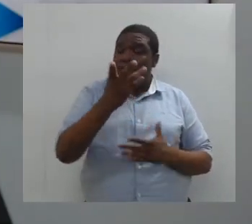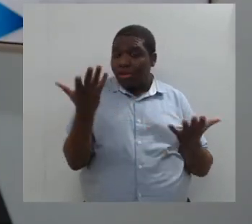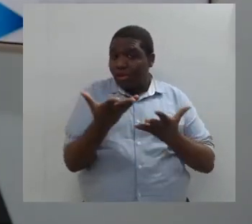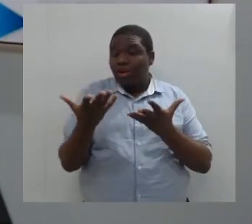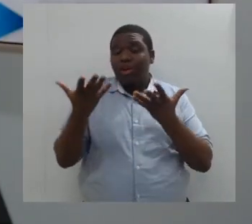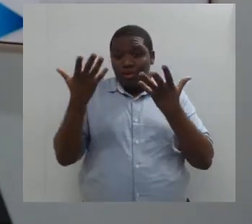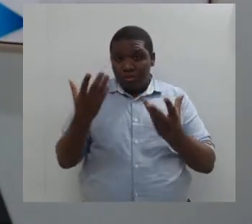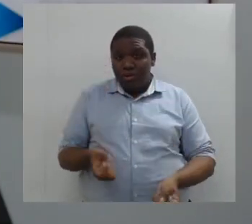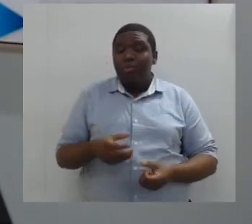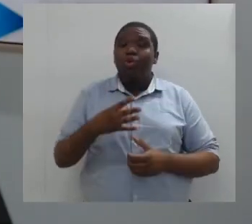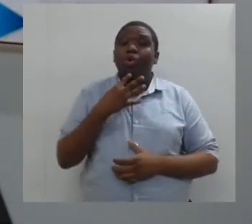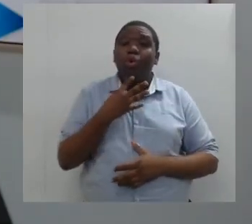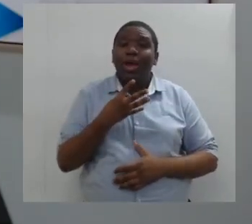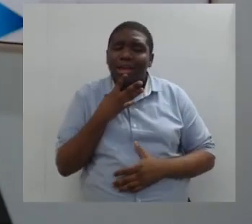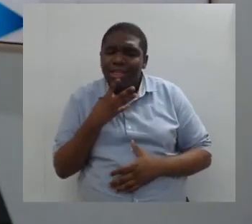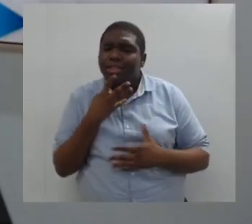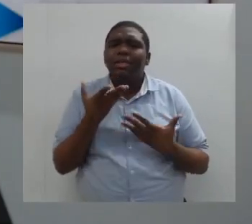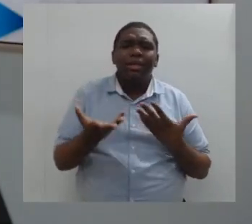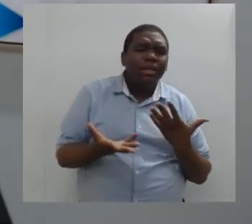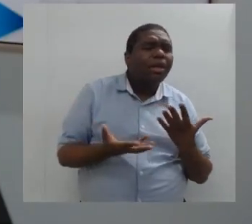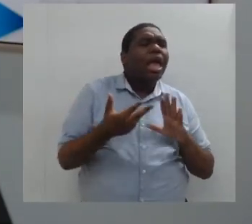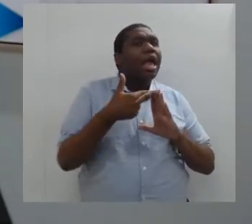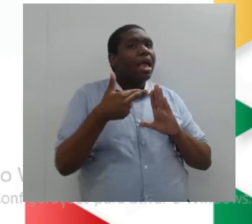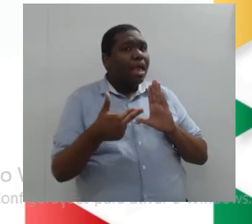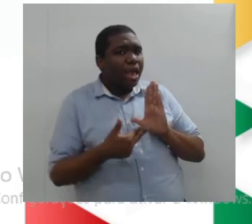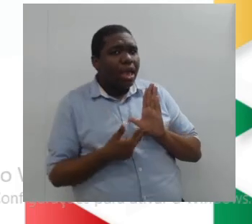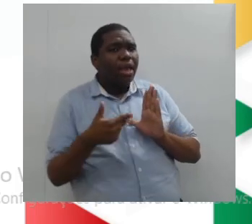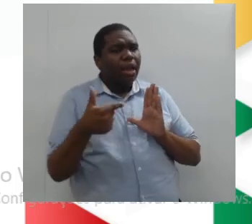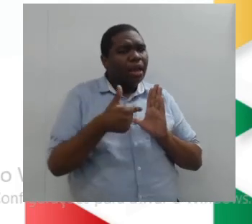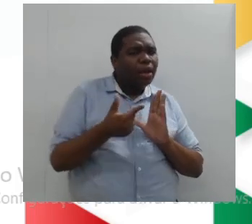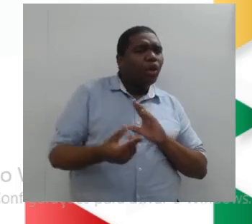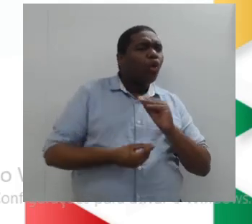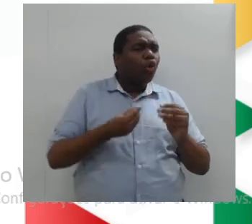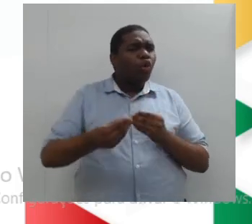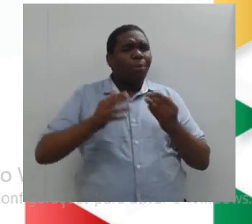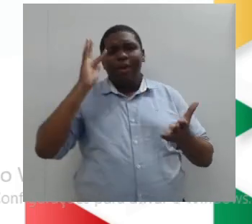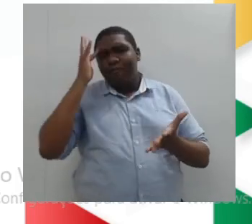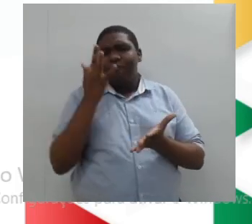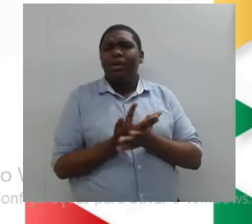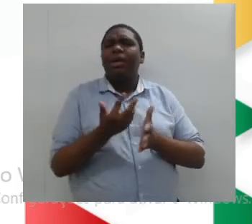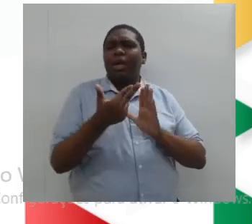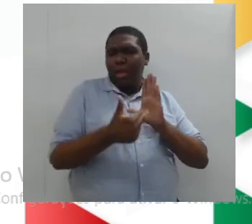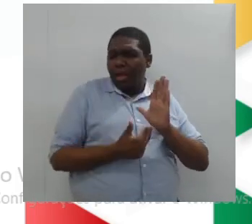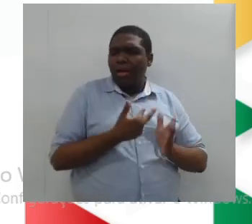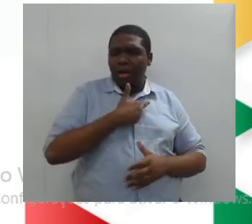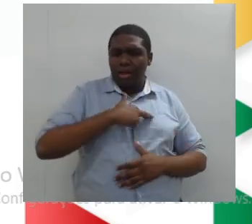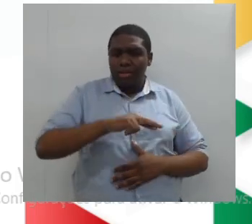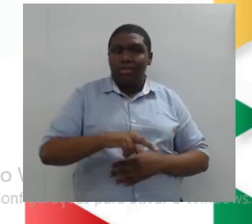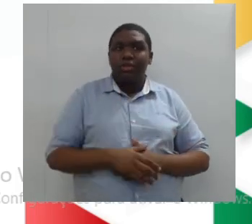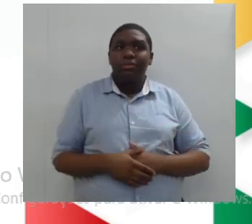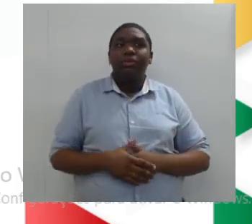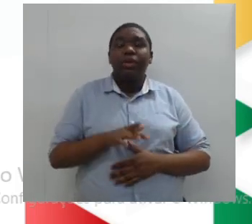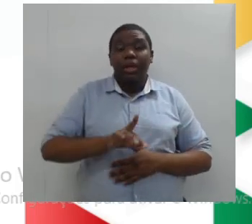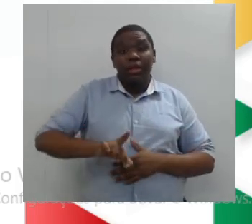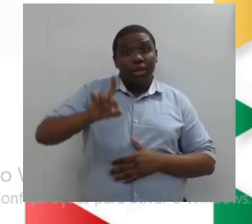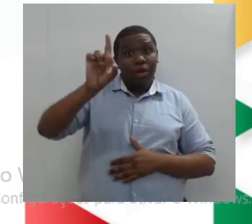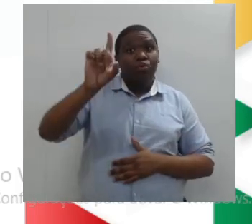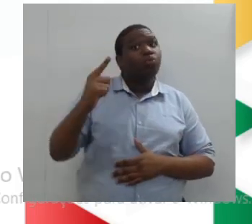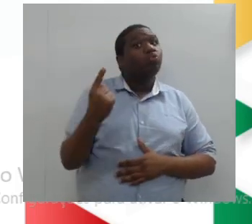nesse momento, alguns princípios da fé Bahá'í. Vamos lá? Acompanhem comigo. Unicidade de